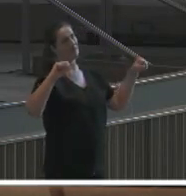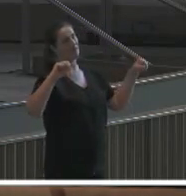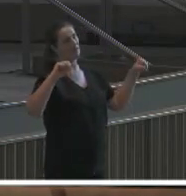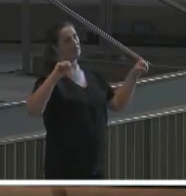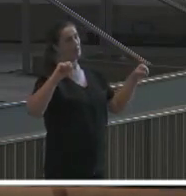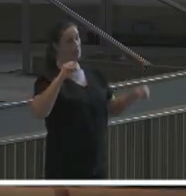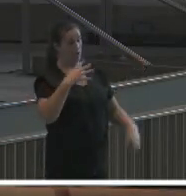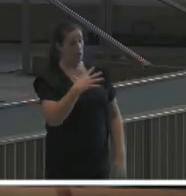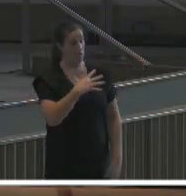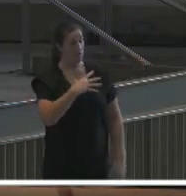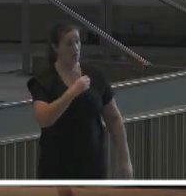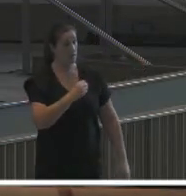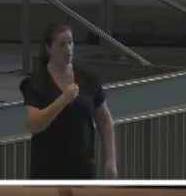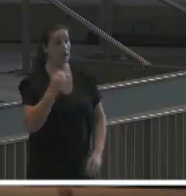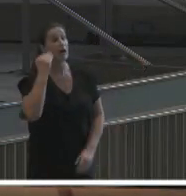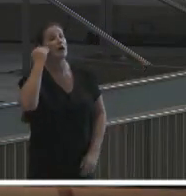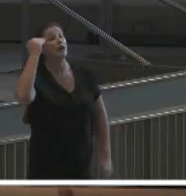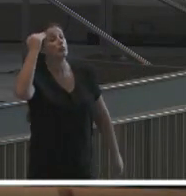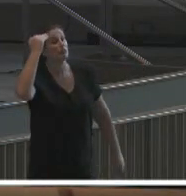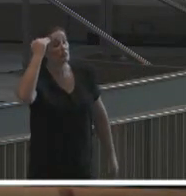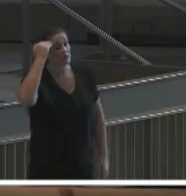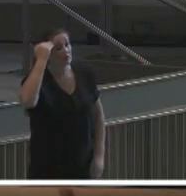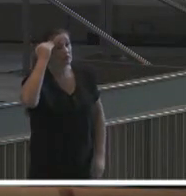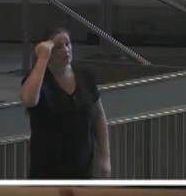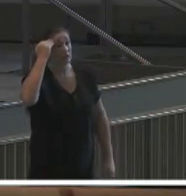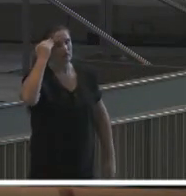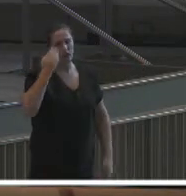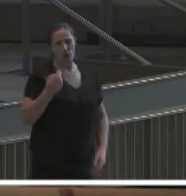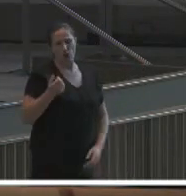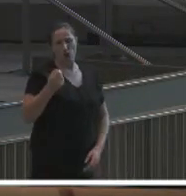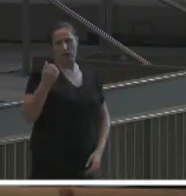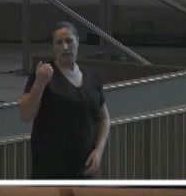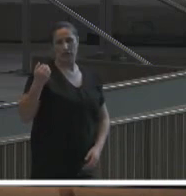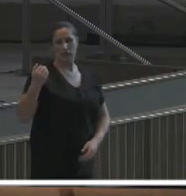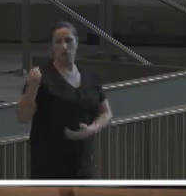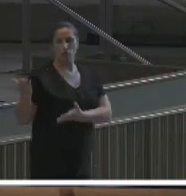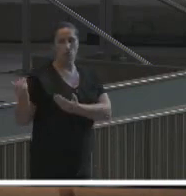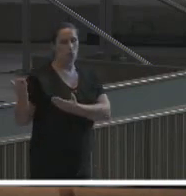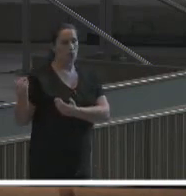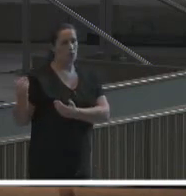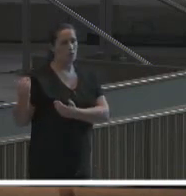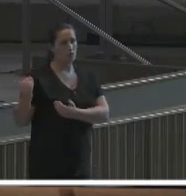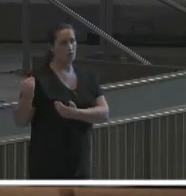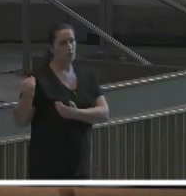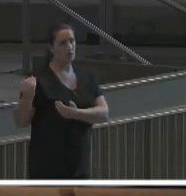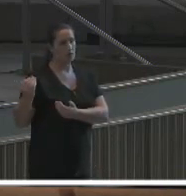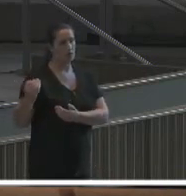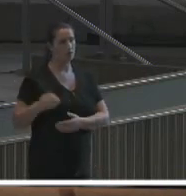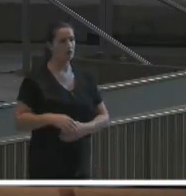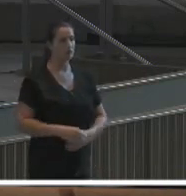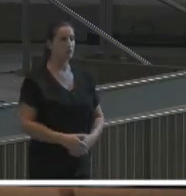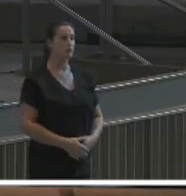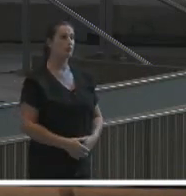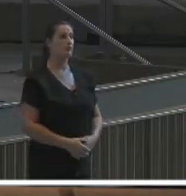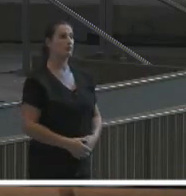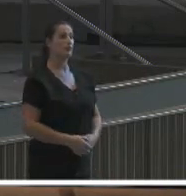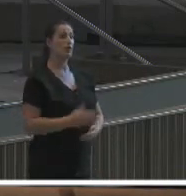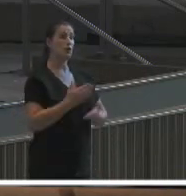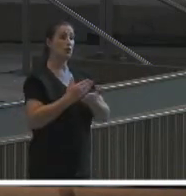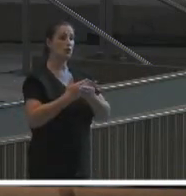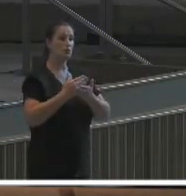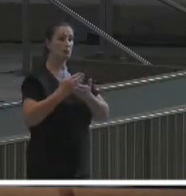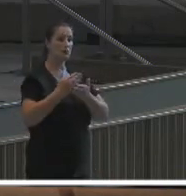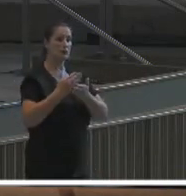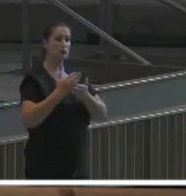filha adolescente, chegando à juventude, mas ainda adolescente, menor de idade, começou a aparecer